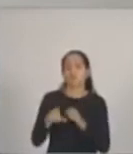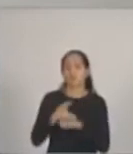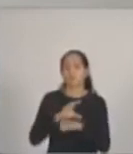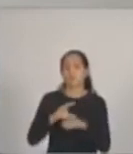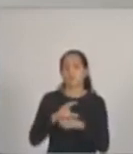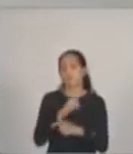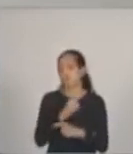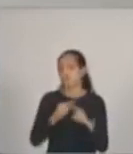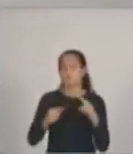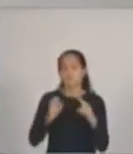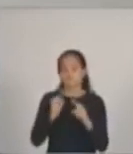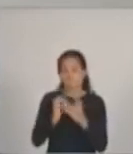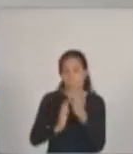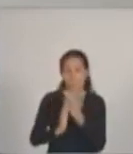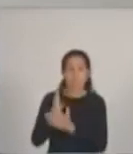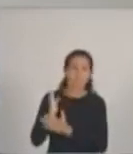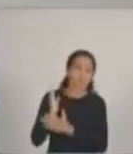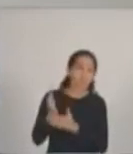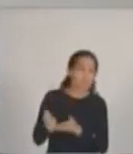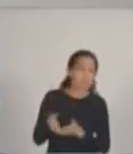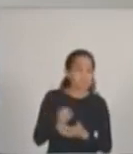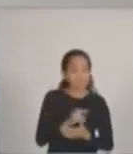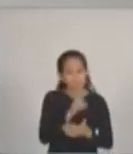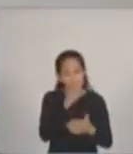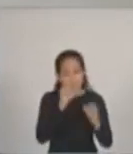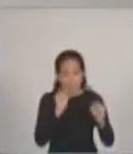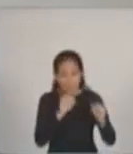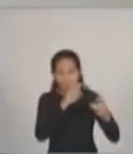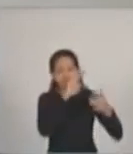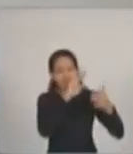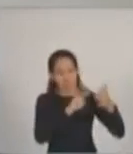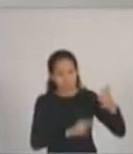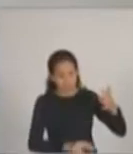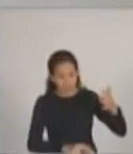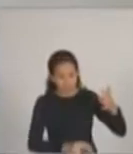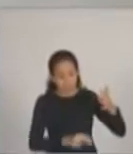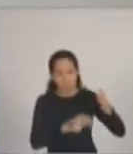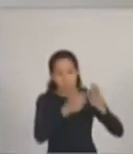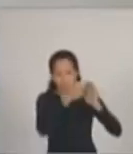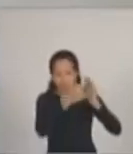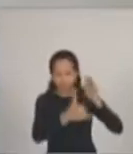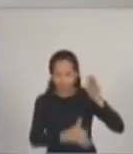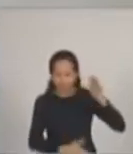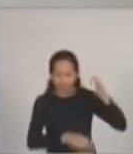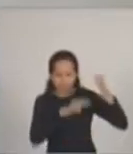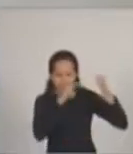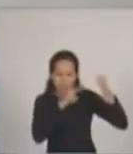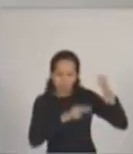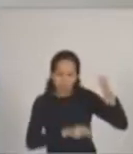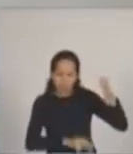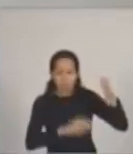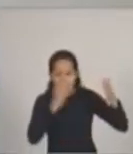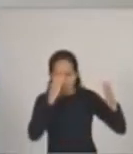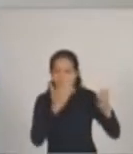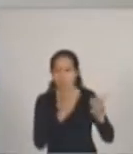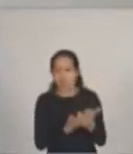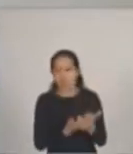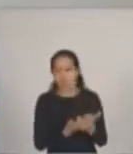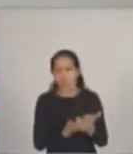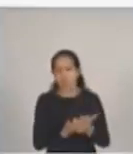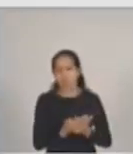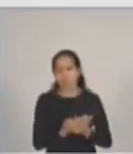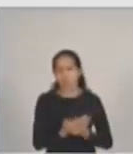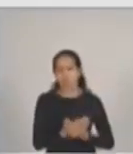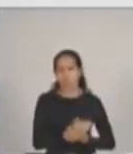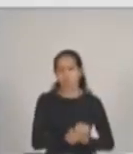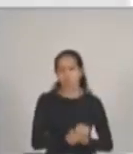aprovado. Se Vossa Excelência puder ler um pouco desse relatório, né? Se bem que acredito eu. Só o que eu digo aqui. O que vale é isso aqui,